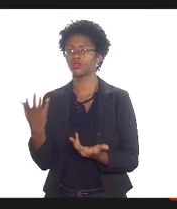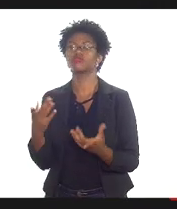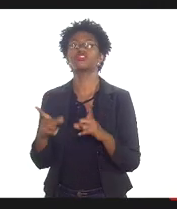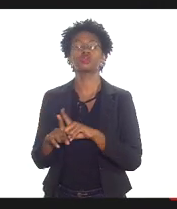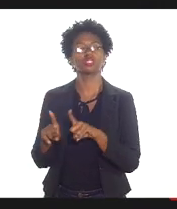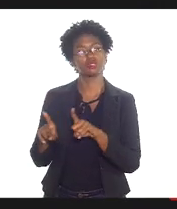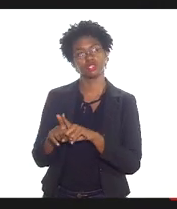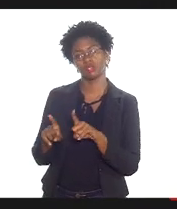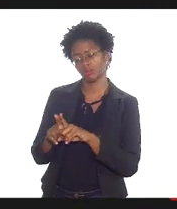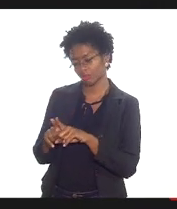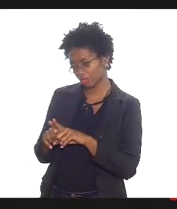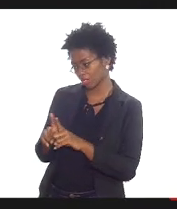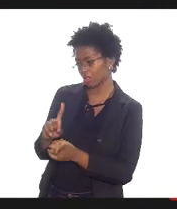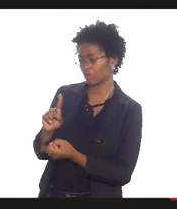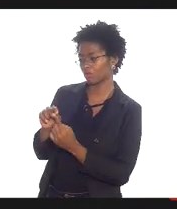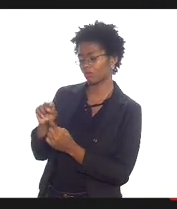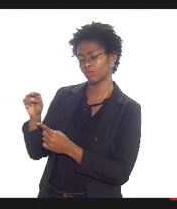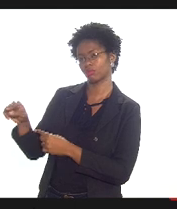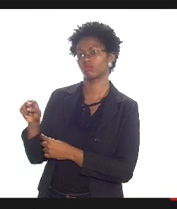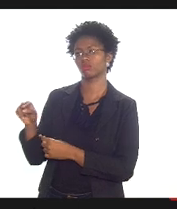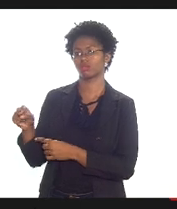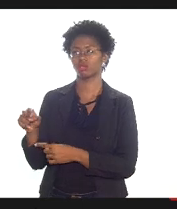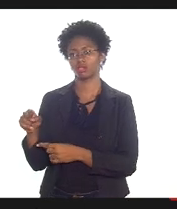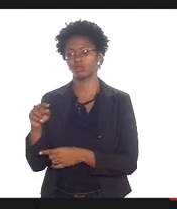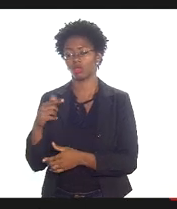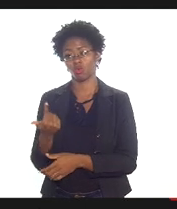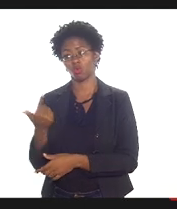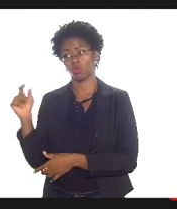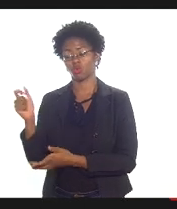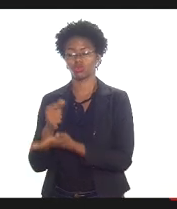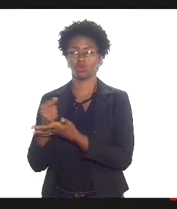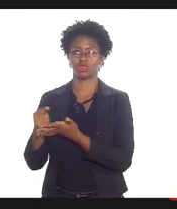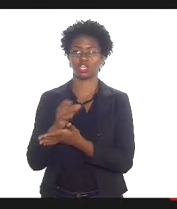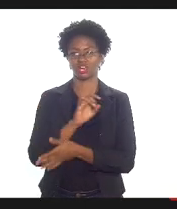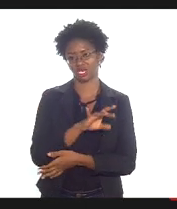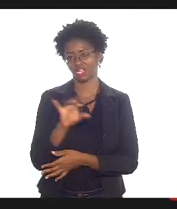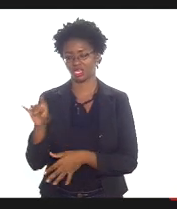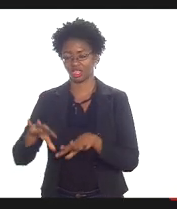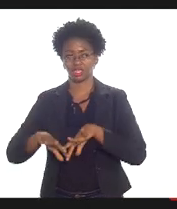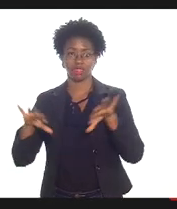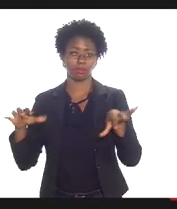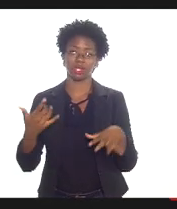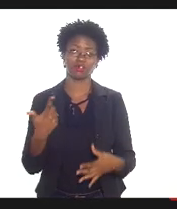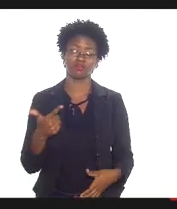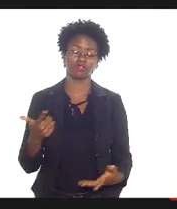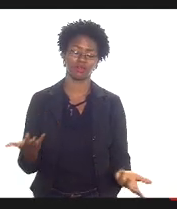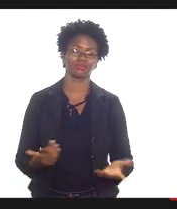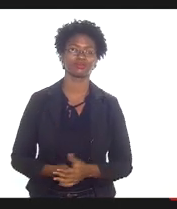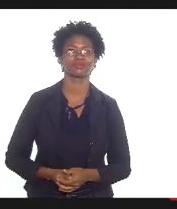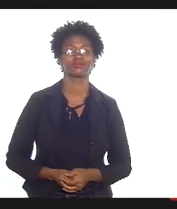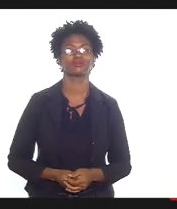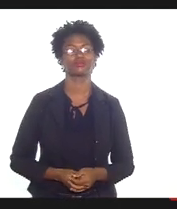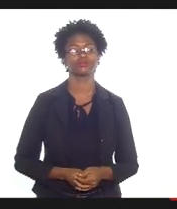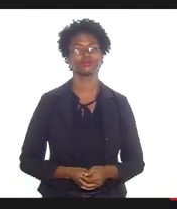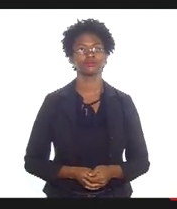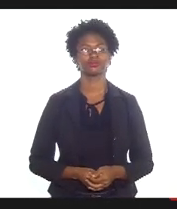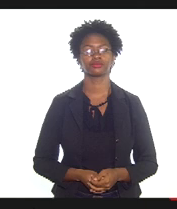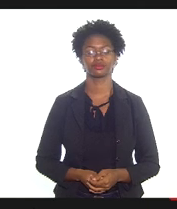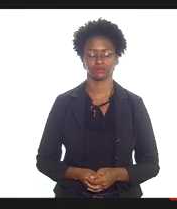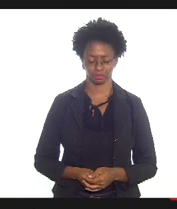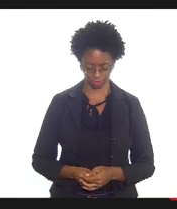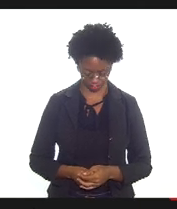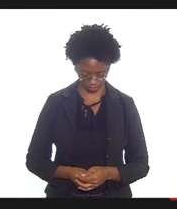produção diz respeito a outro contrato. Vou mostrar mais adiante isso. Bom, em relação